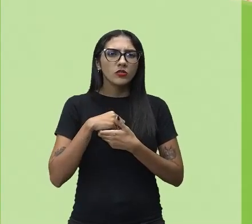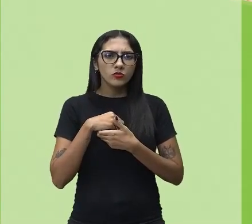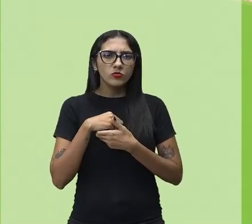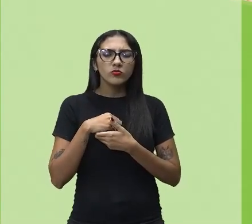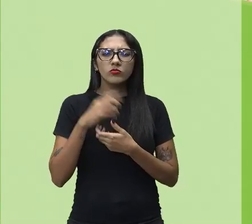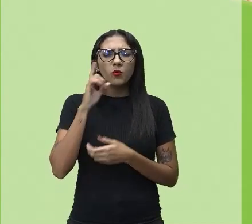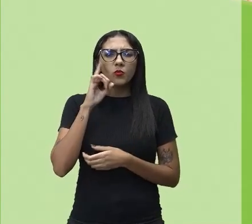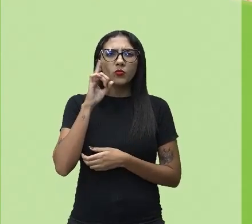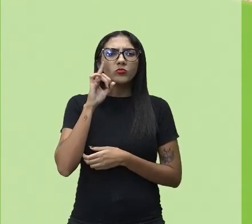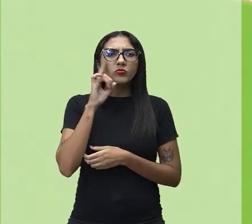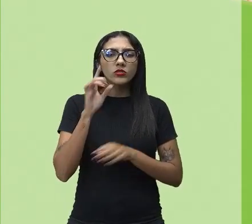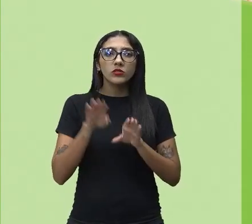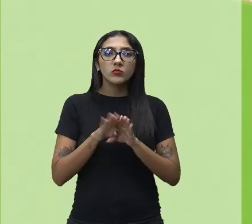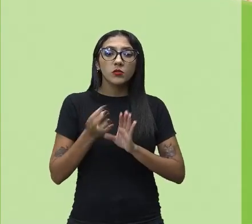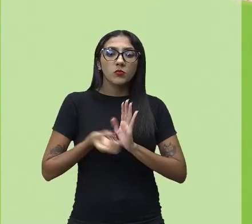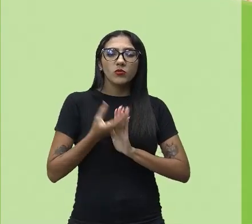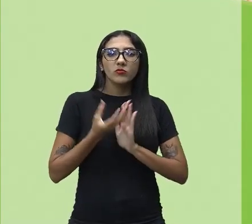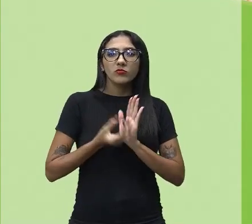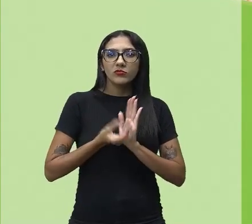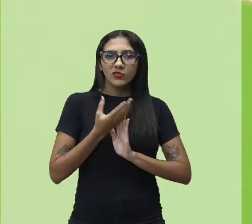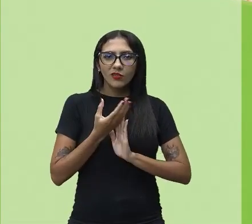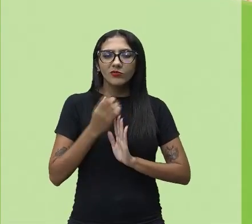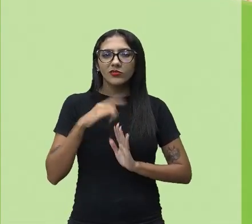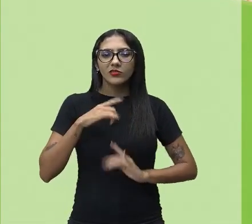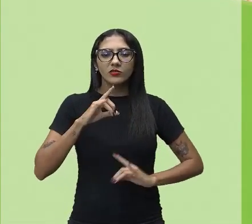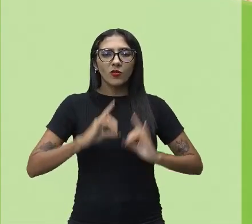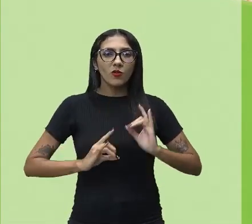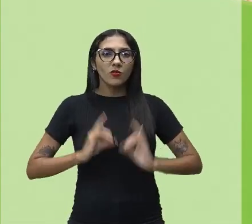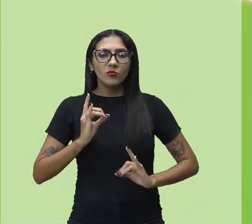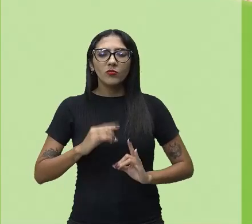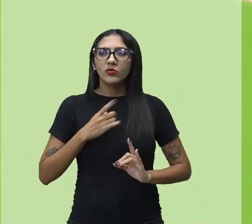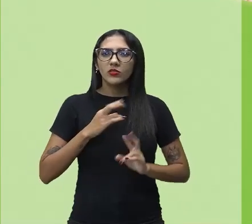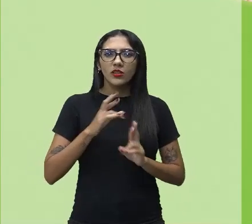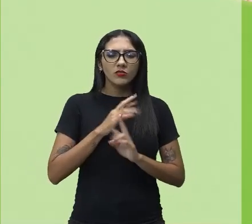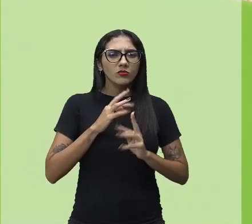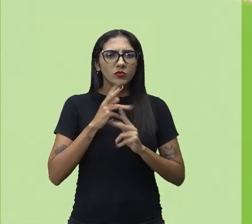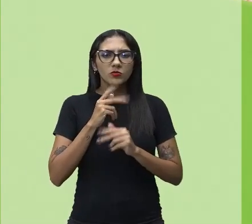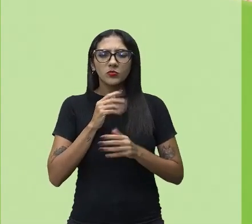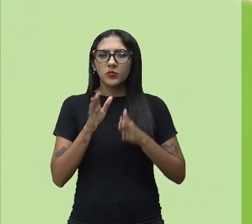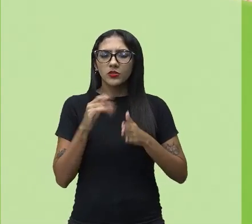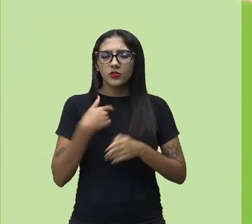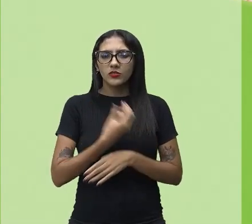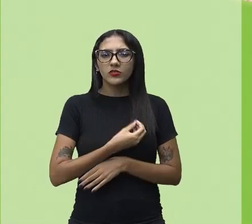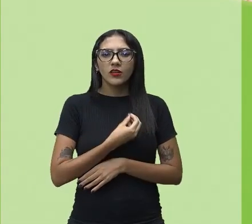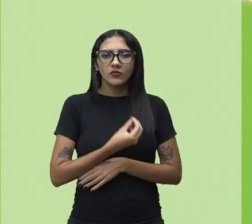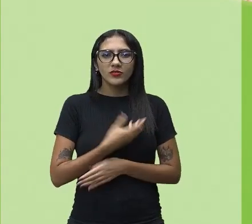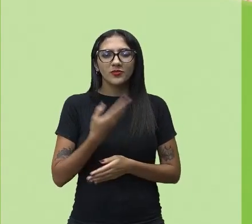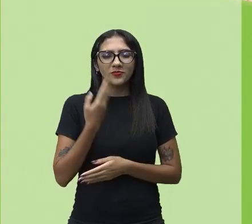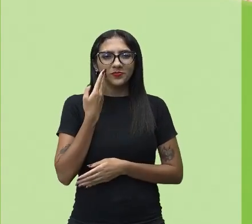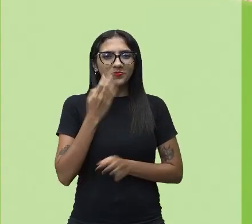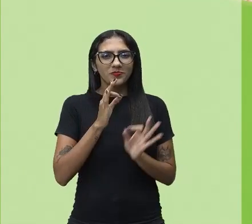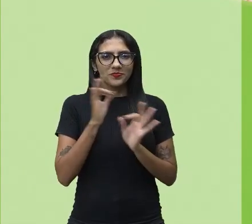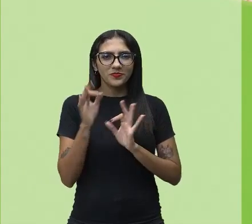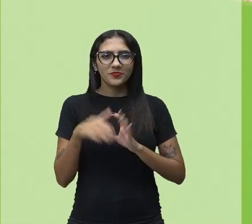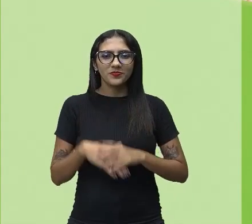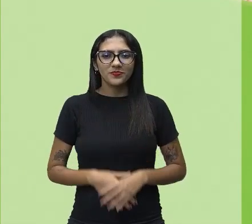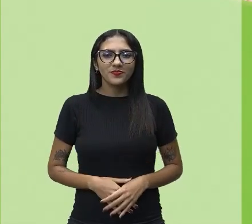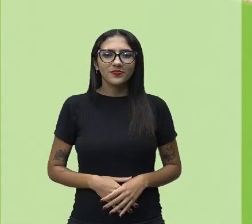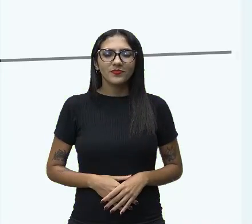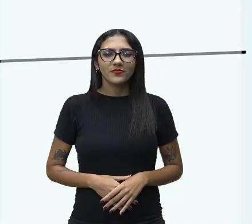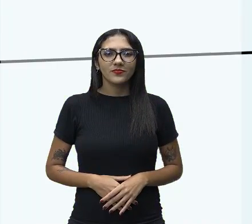dia, a produção desses hormônios que estão relacionados em todas as fases da nossa vida, tá? Então vamos observar aí o nosso